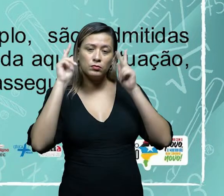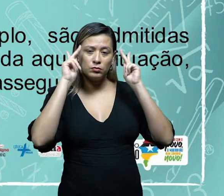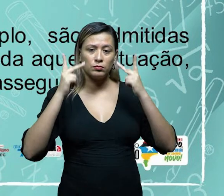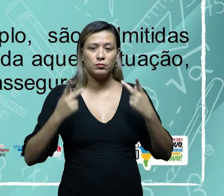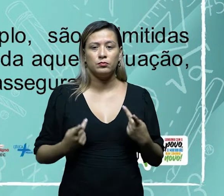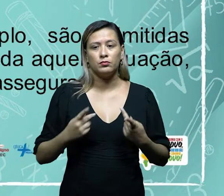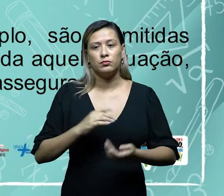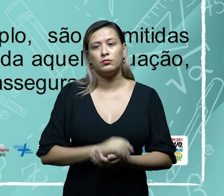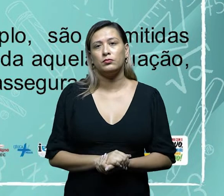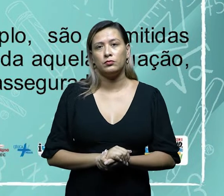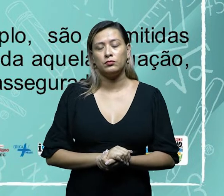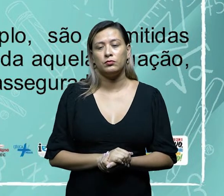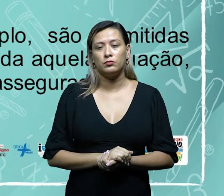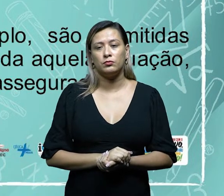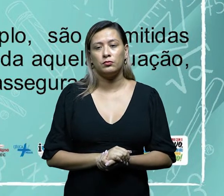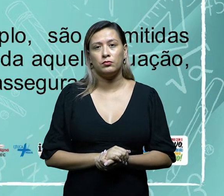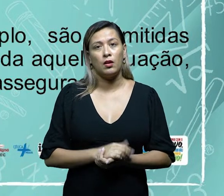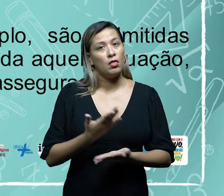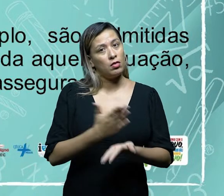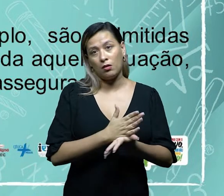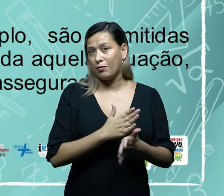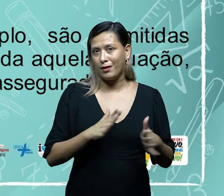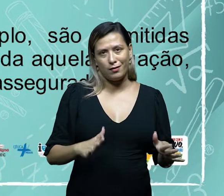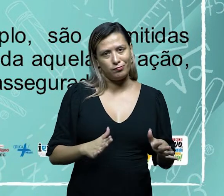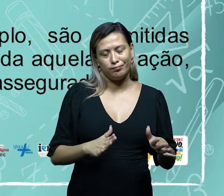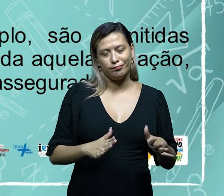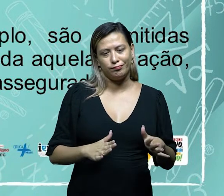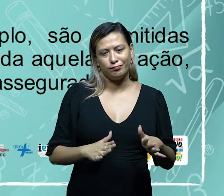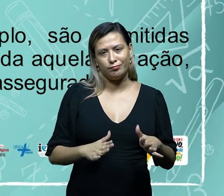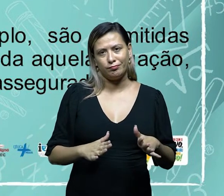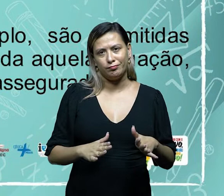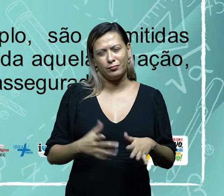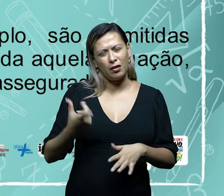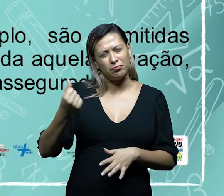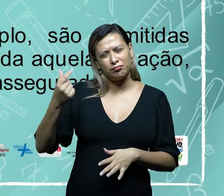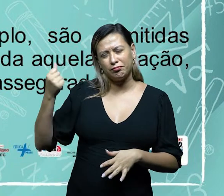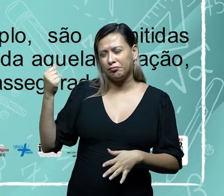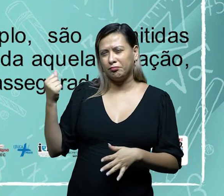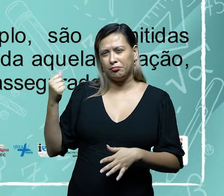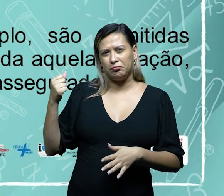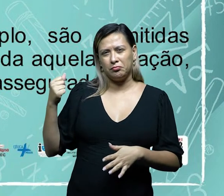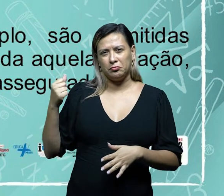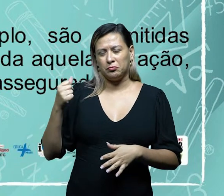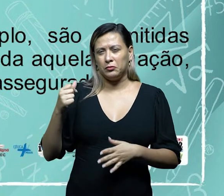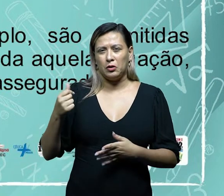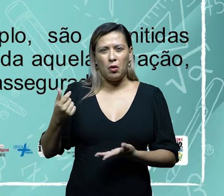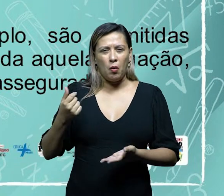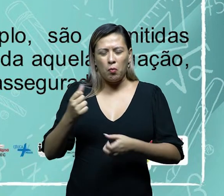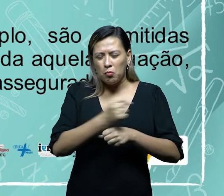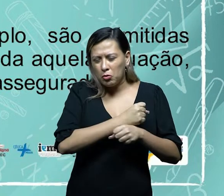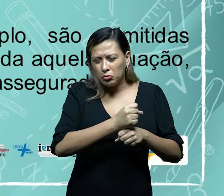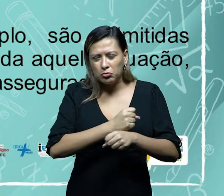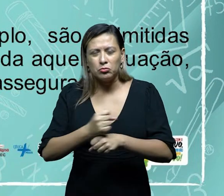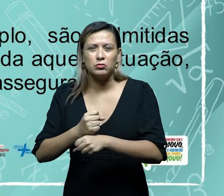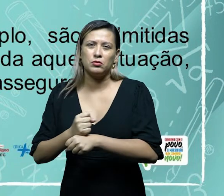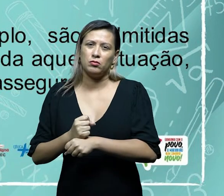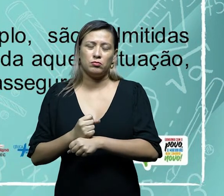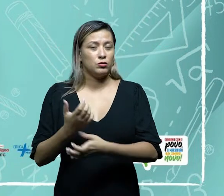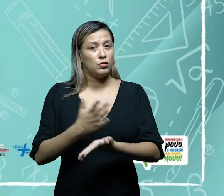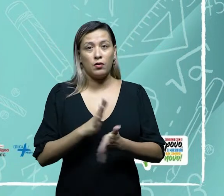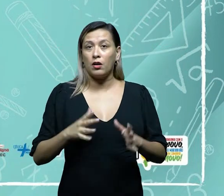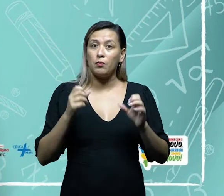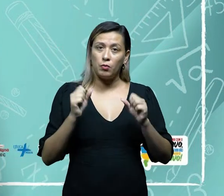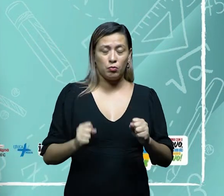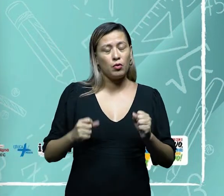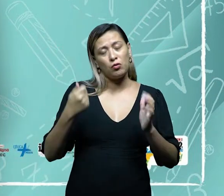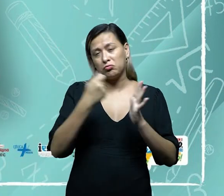humanos, né, não se esgota pelo passar dos tempos, né, dos anos. Ela pode, de fato, ser exigida a qualquer momento.